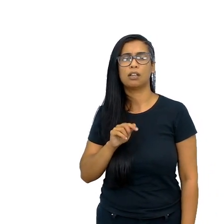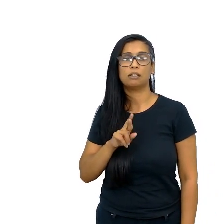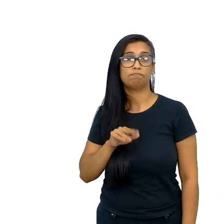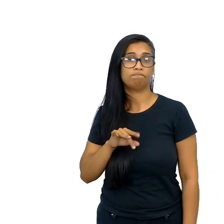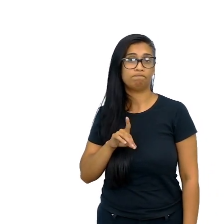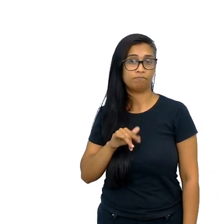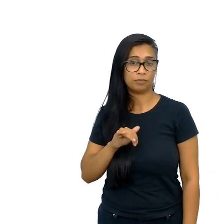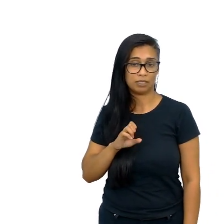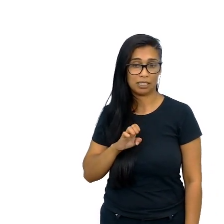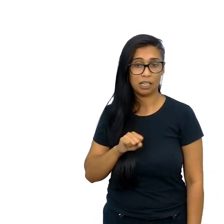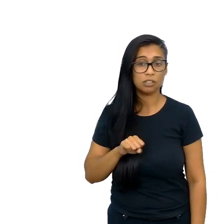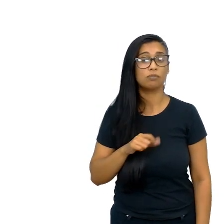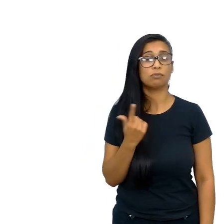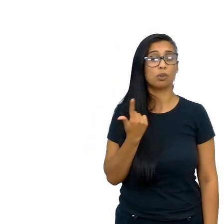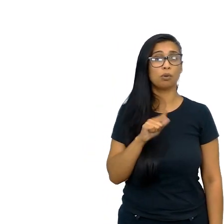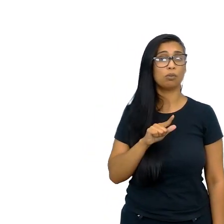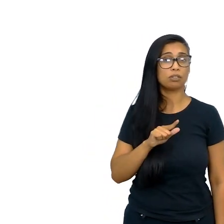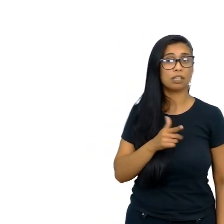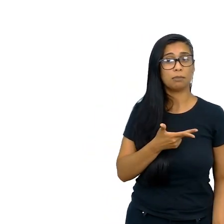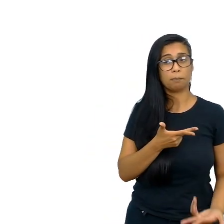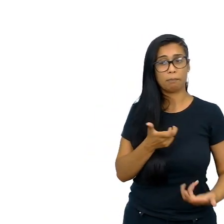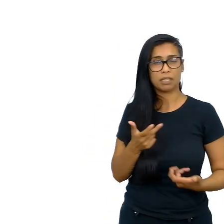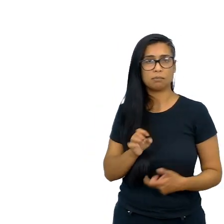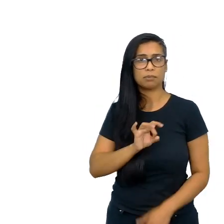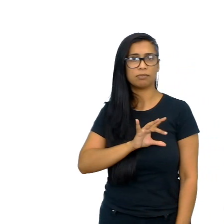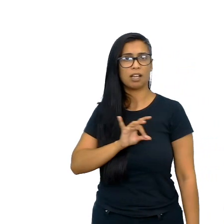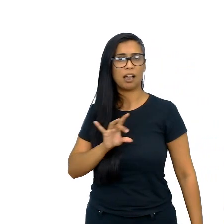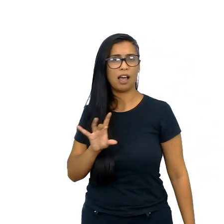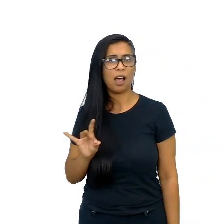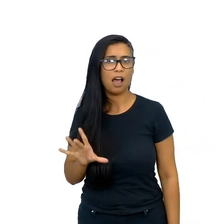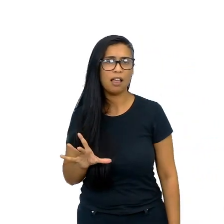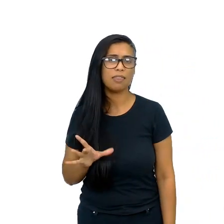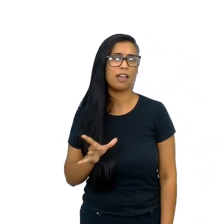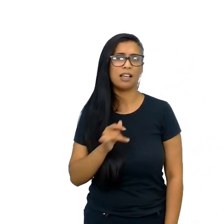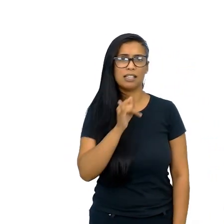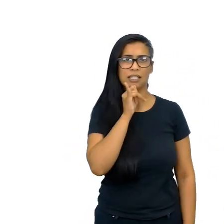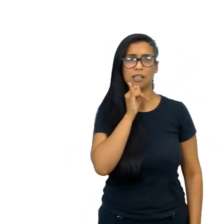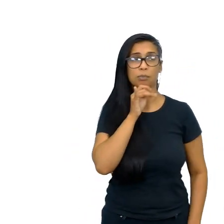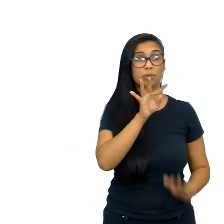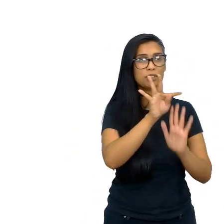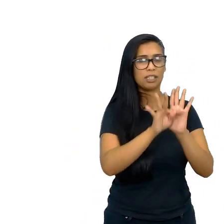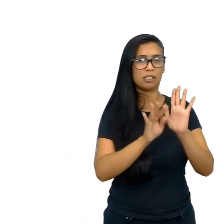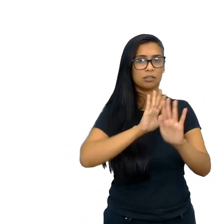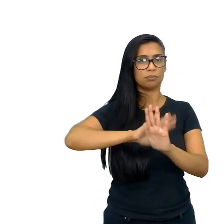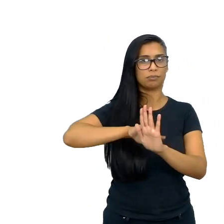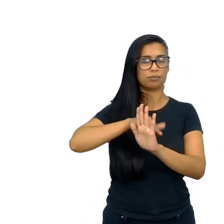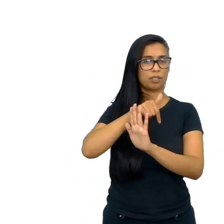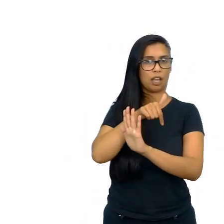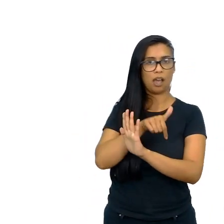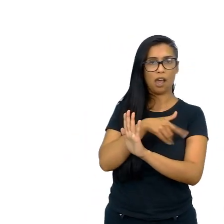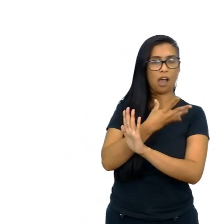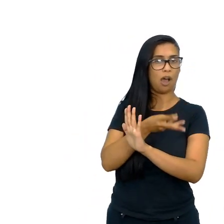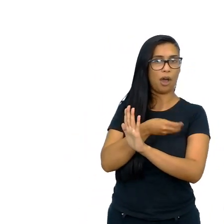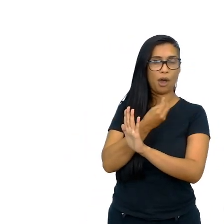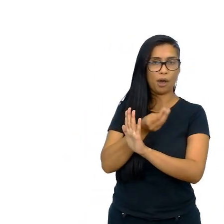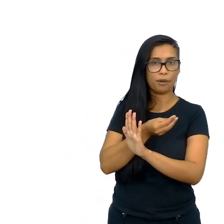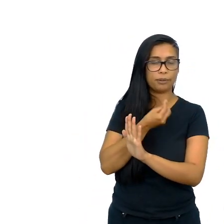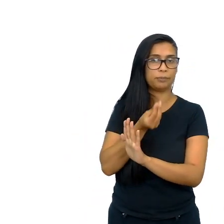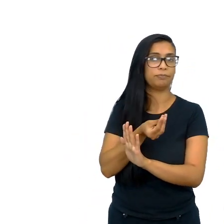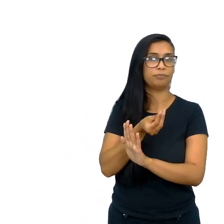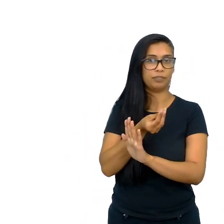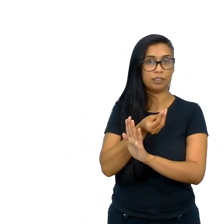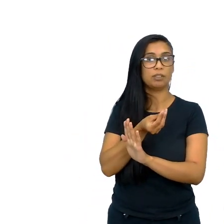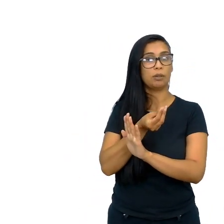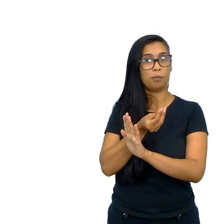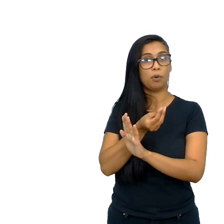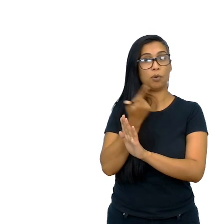os textos, né? Então, na questão da intertextualidade, ela vai ocorrer quando se estabelecem relações entre temas, por